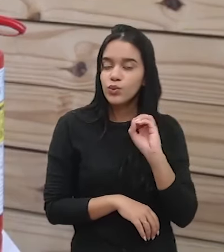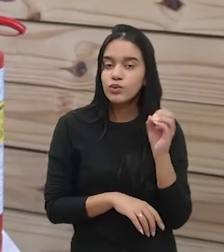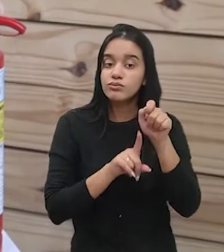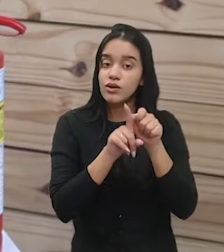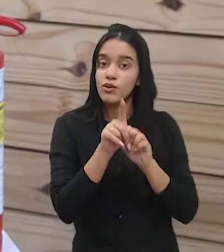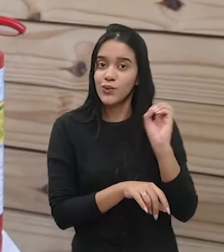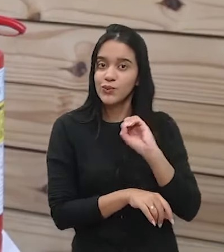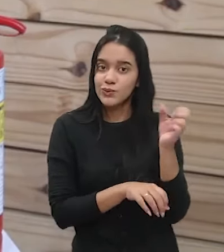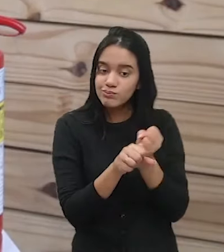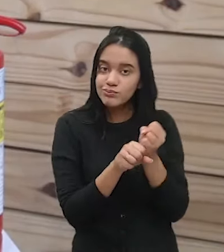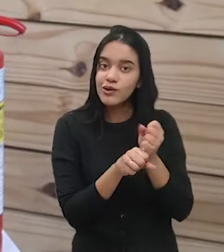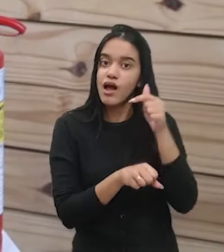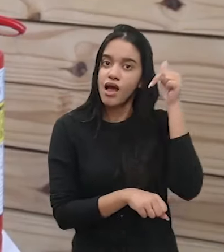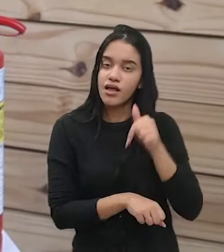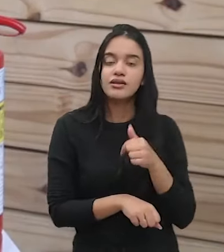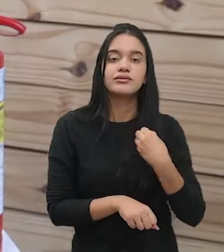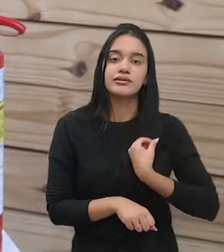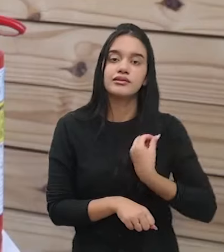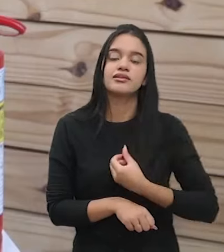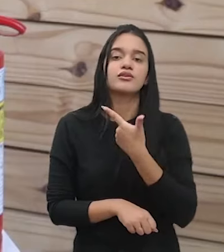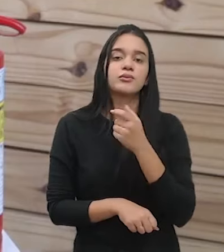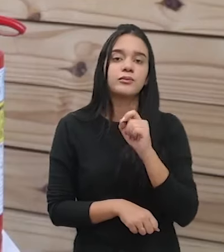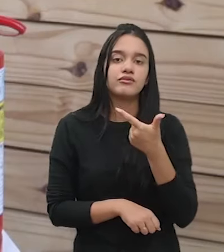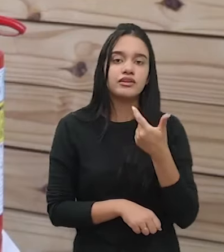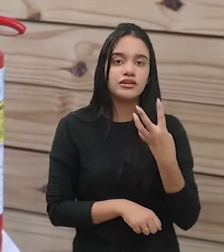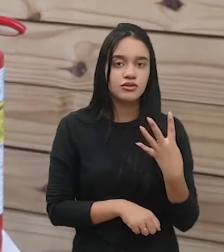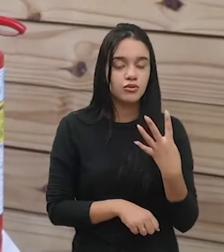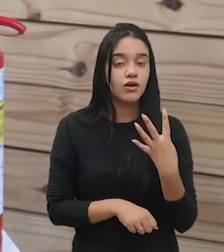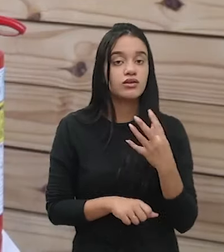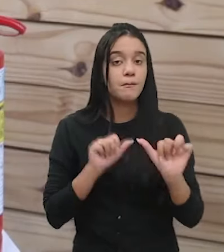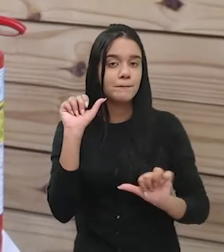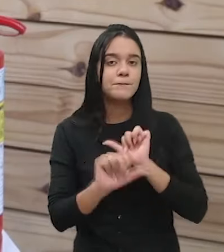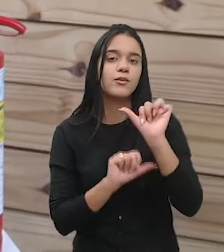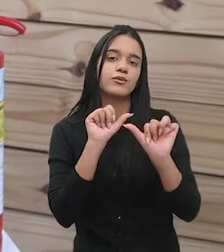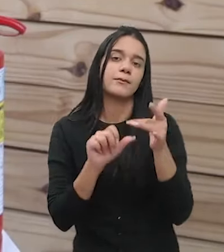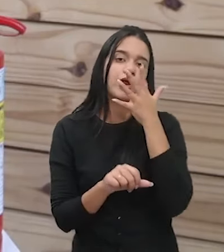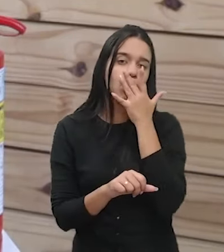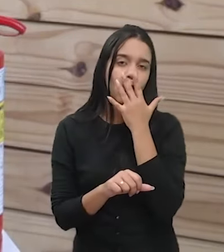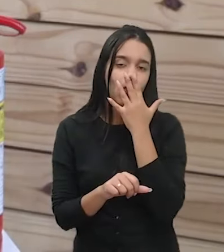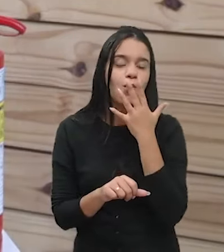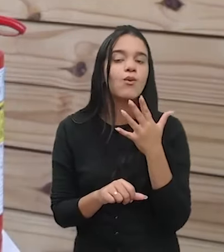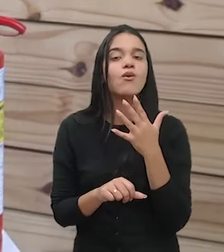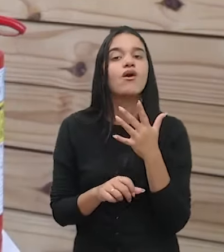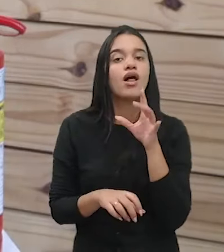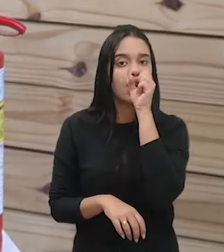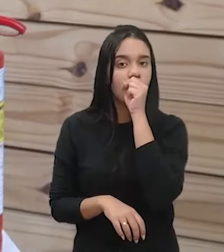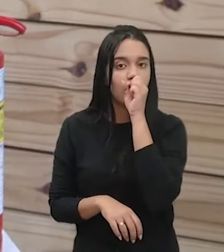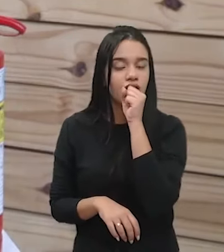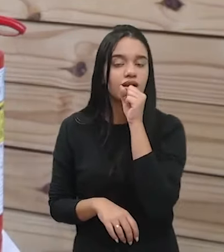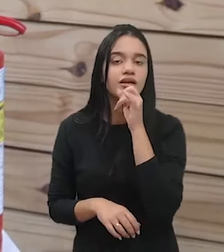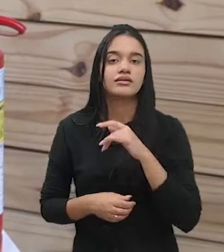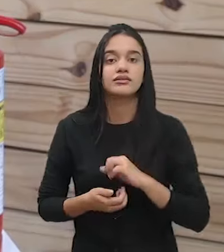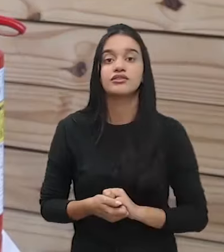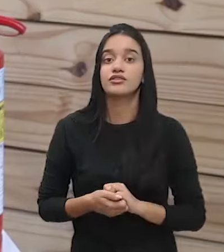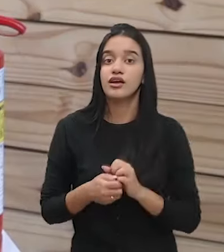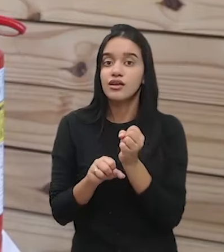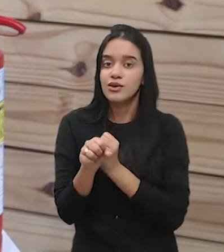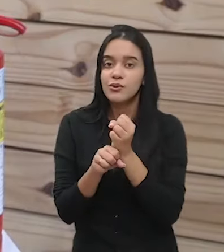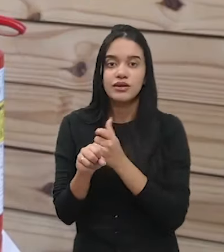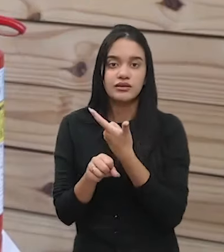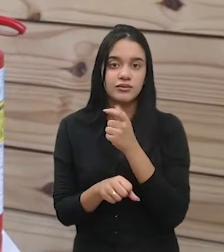pino esse Lacre e esse anel ele vai paraa cor laranja que é o que é referente a 2024 Tá bom então a gente tem que